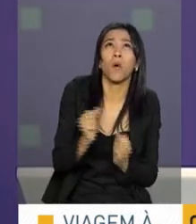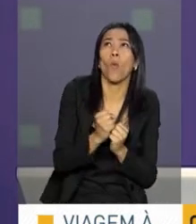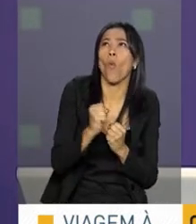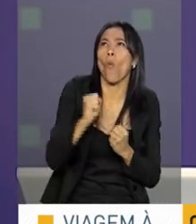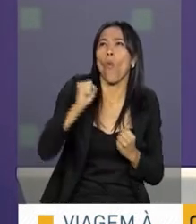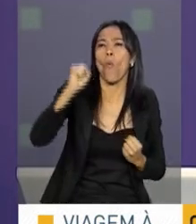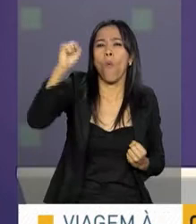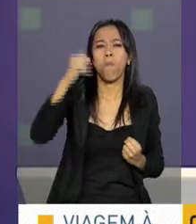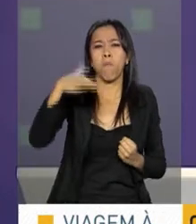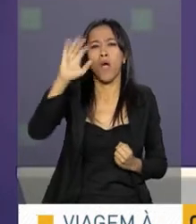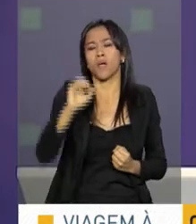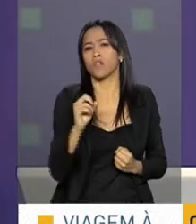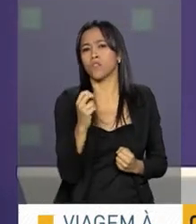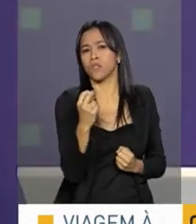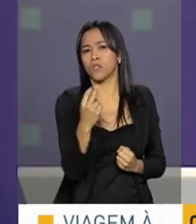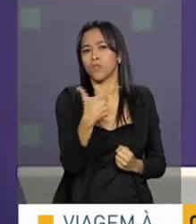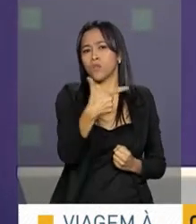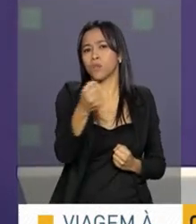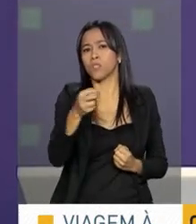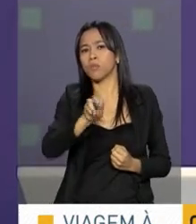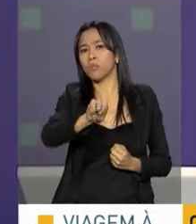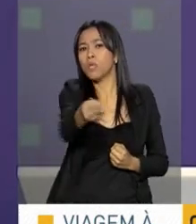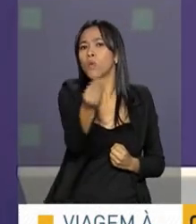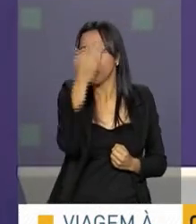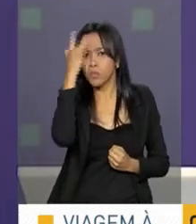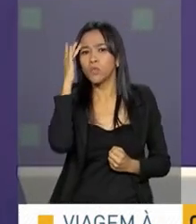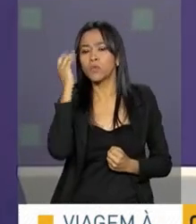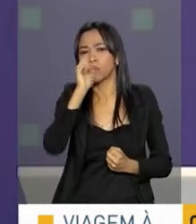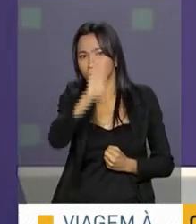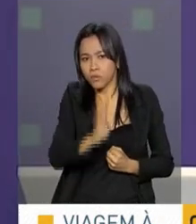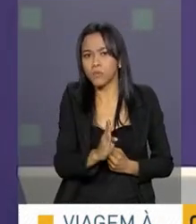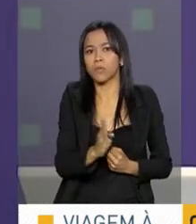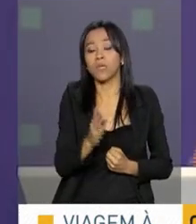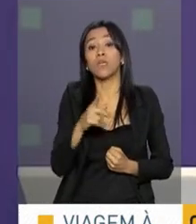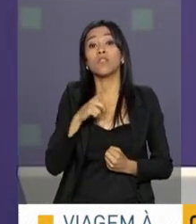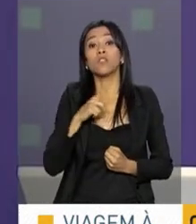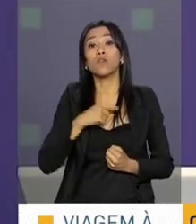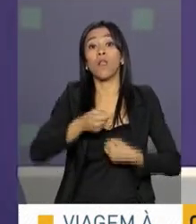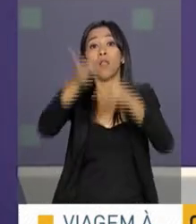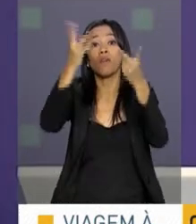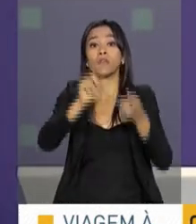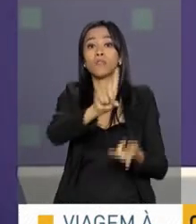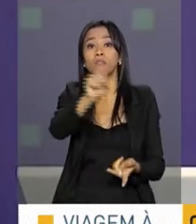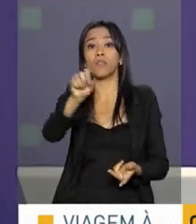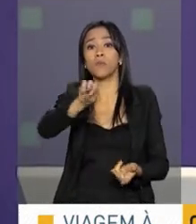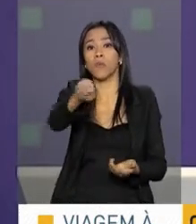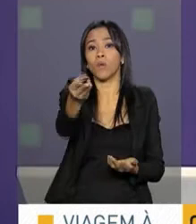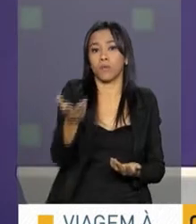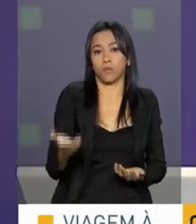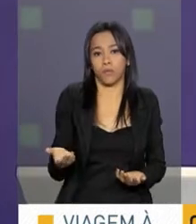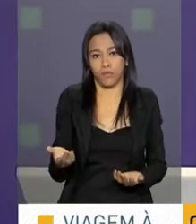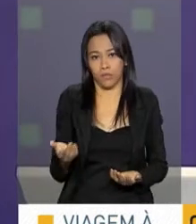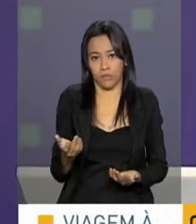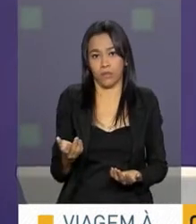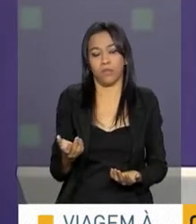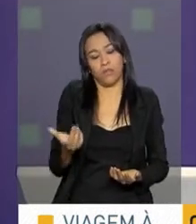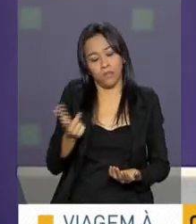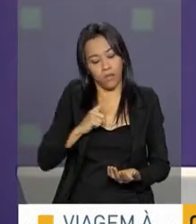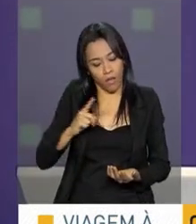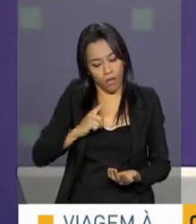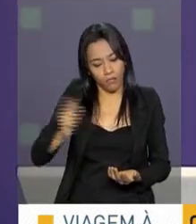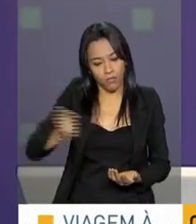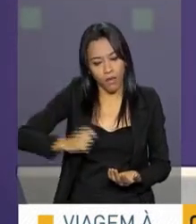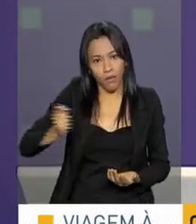país de mais de 200 milhões de habitantes, né, que transporta apenas 100 milhões de passageiros, tem um potencial gigantesco